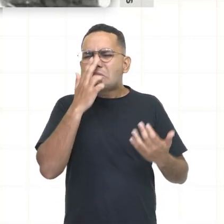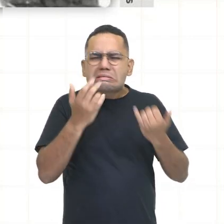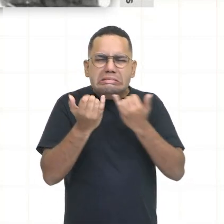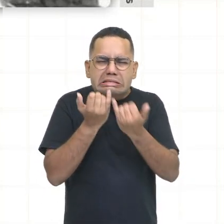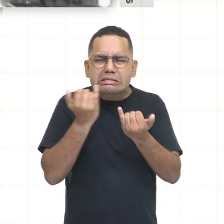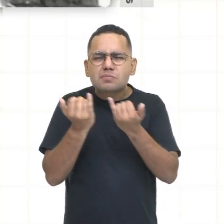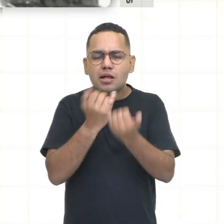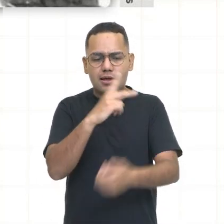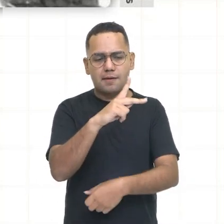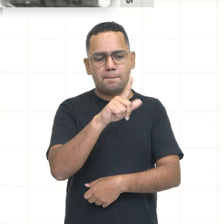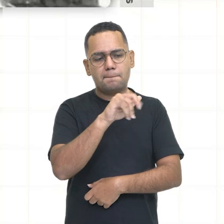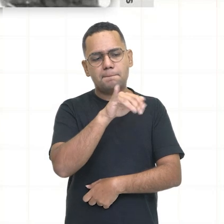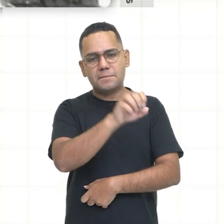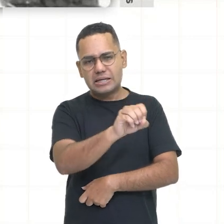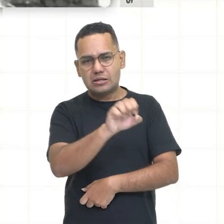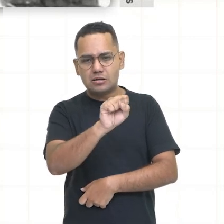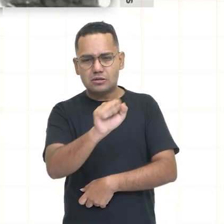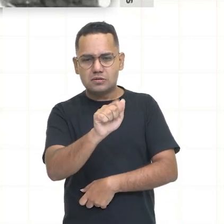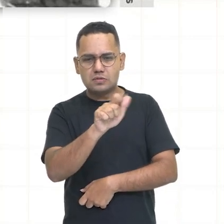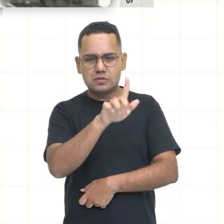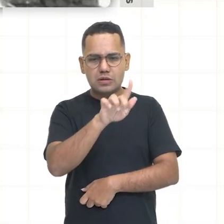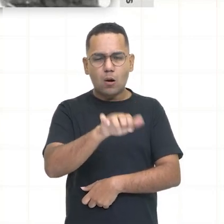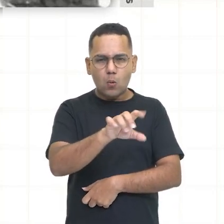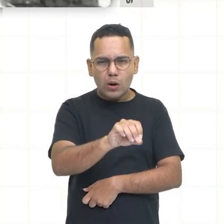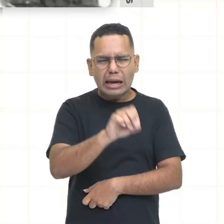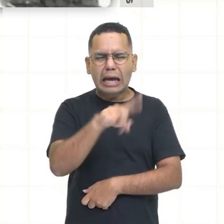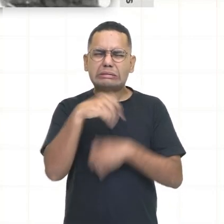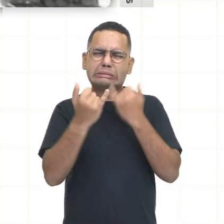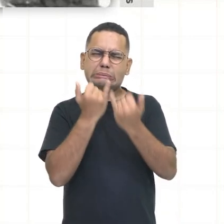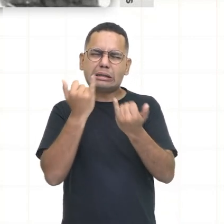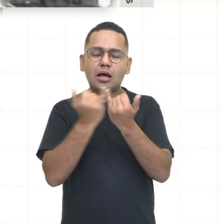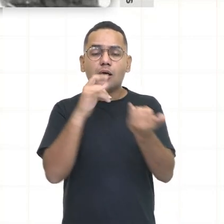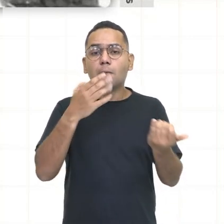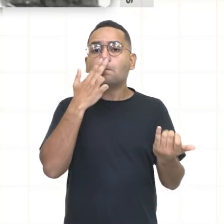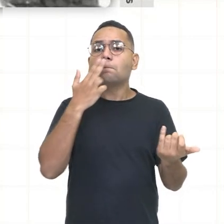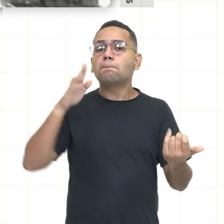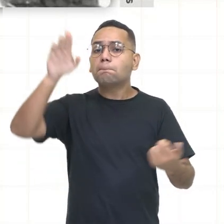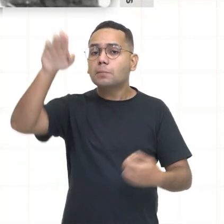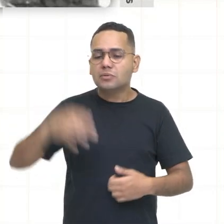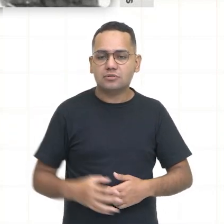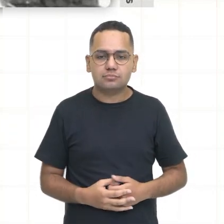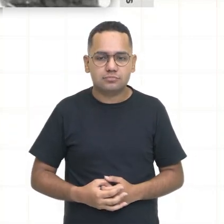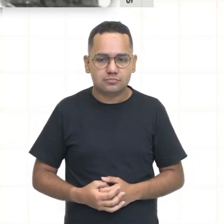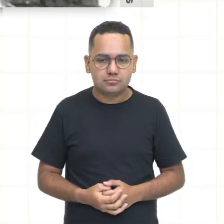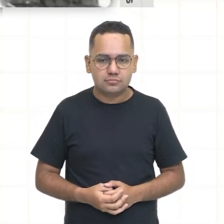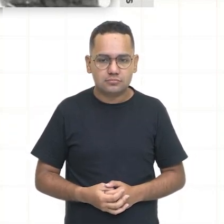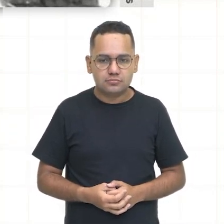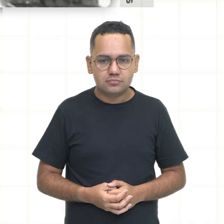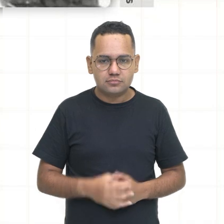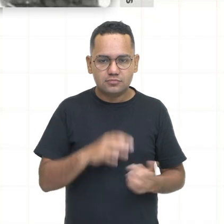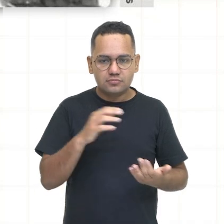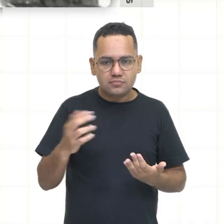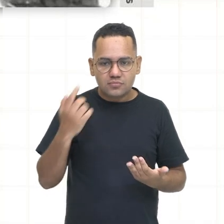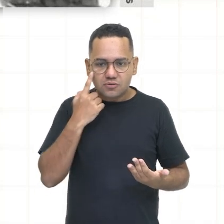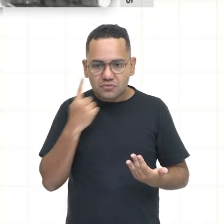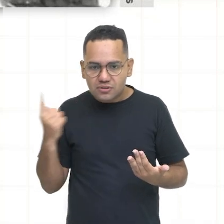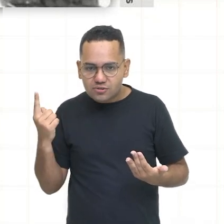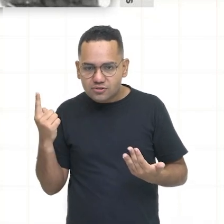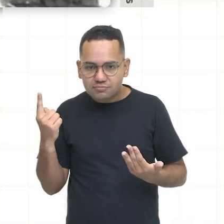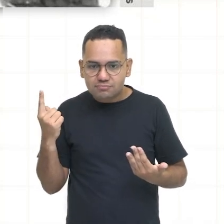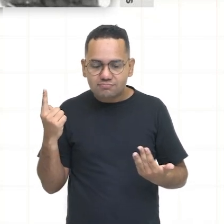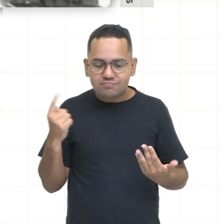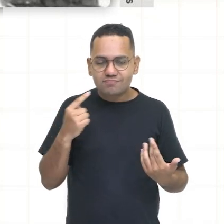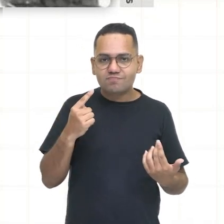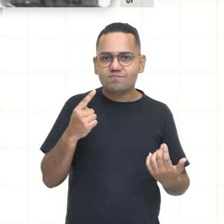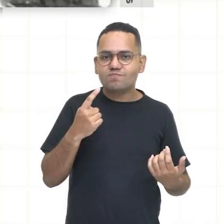o Adolf Hitler. Eu não sei se vocês estão conseguindo verificar na imagem, mas esse camarada aqui era o